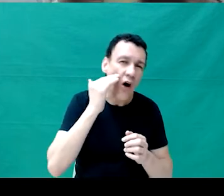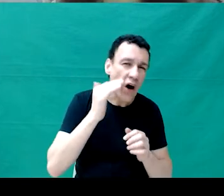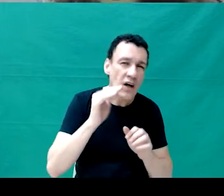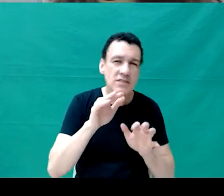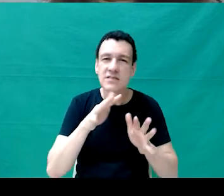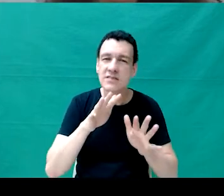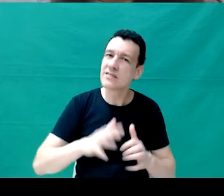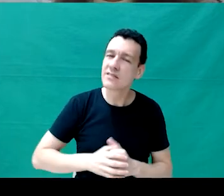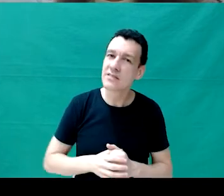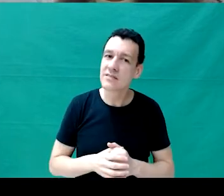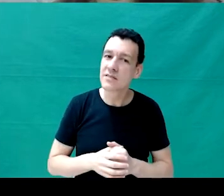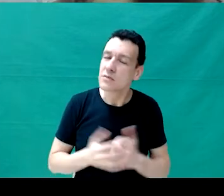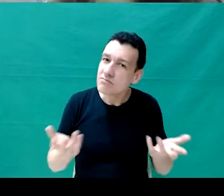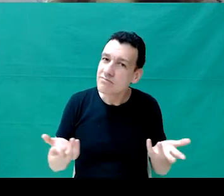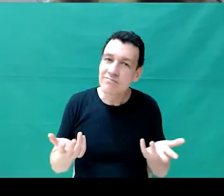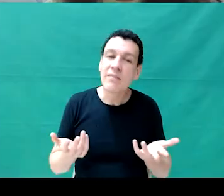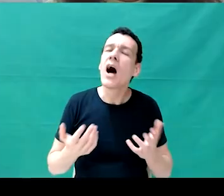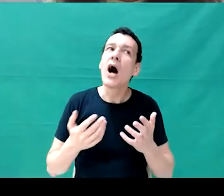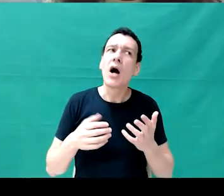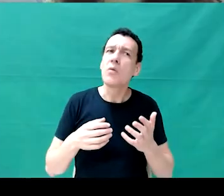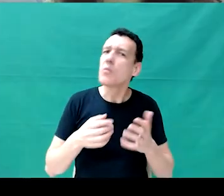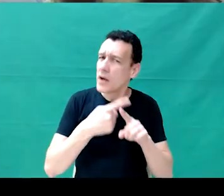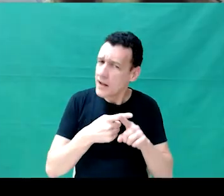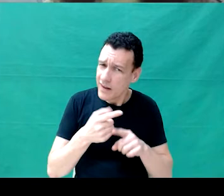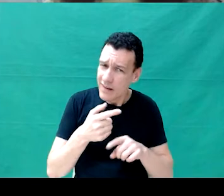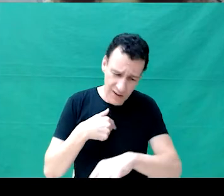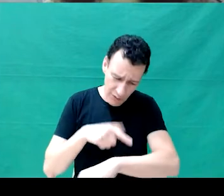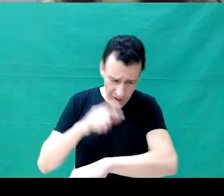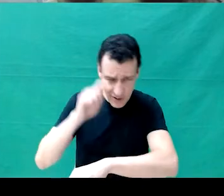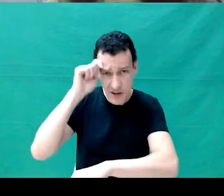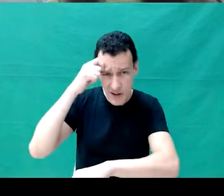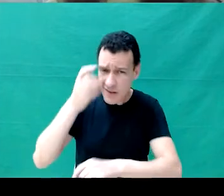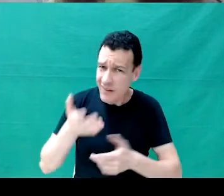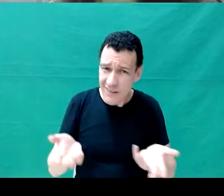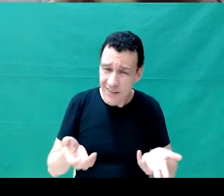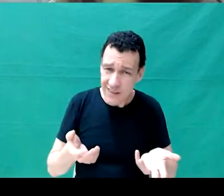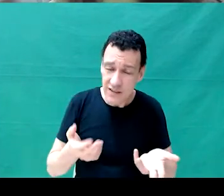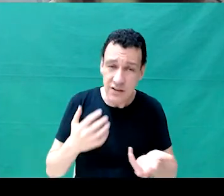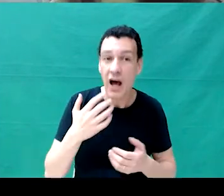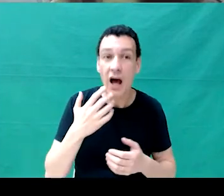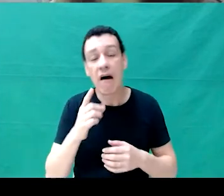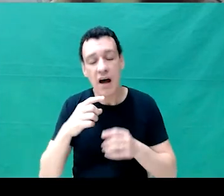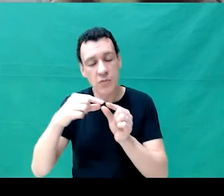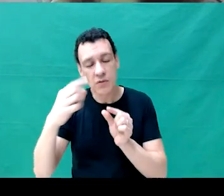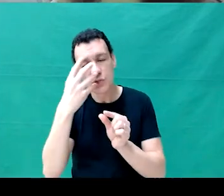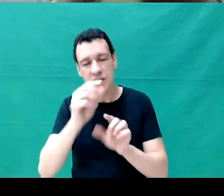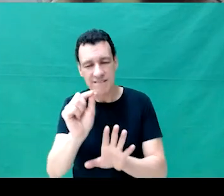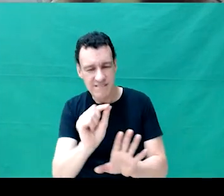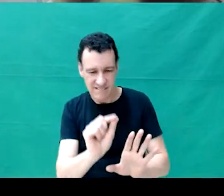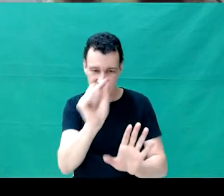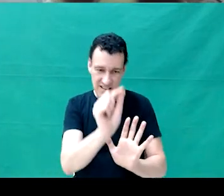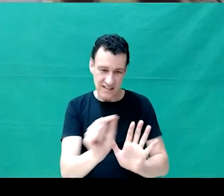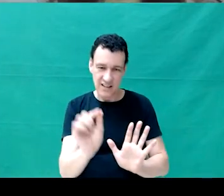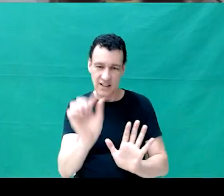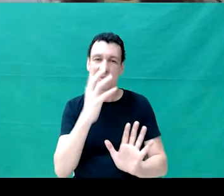pele, use lápis, porque a gente sabe que hoje nós temos várias variações de